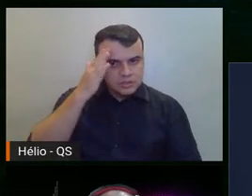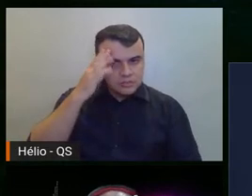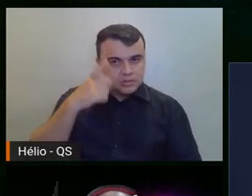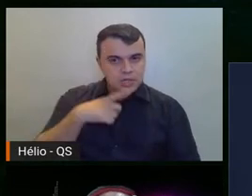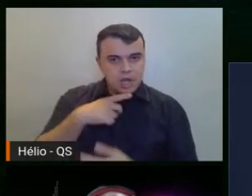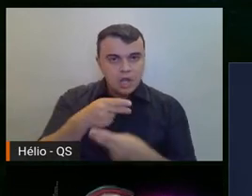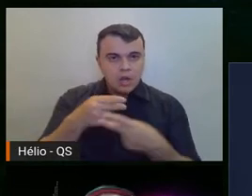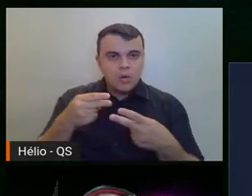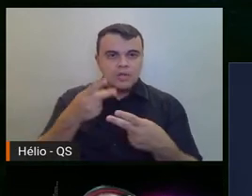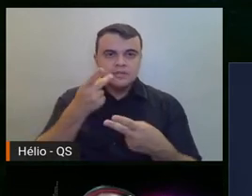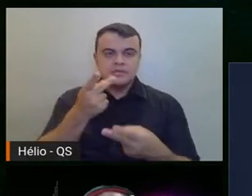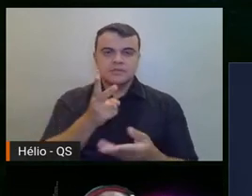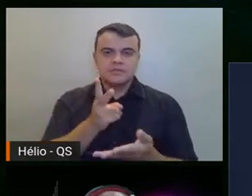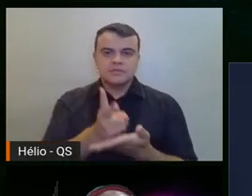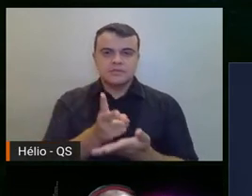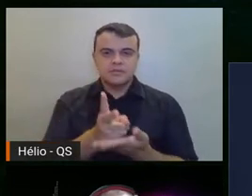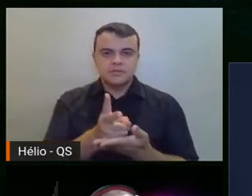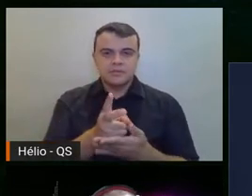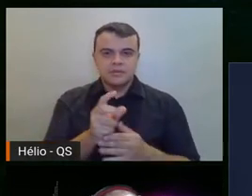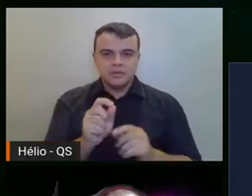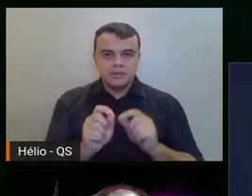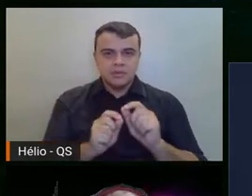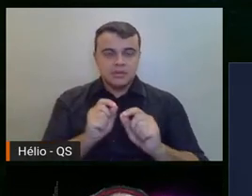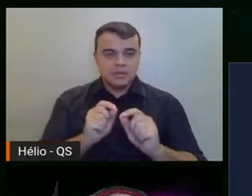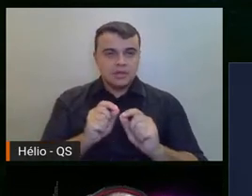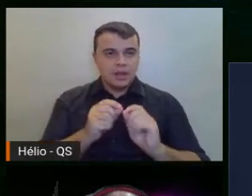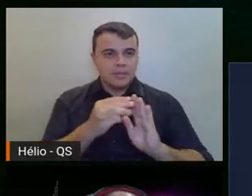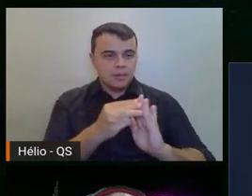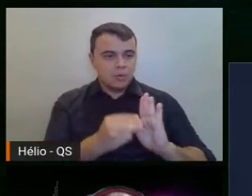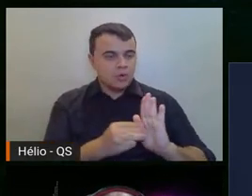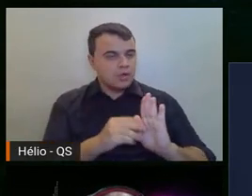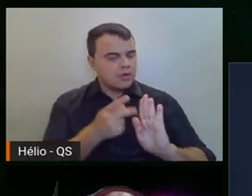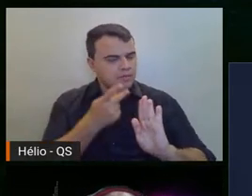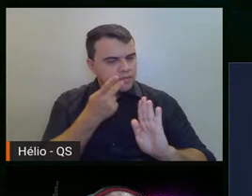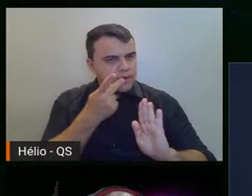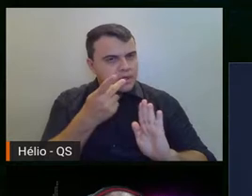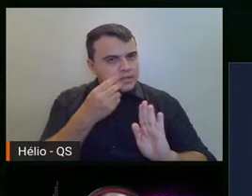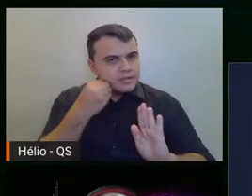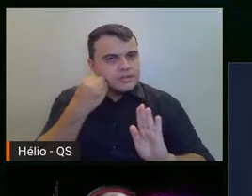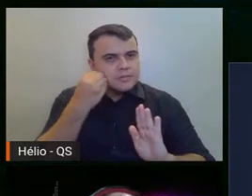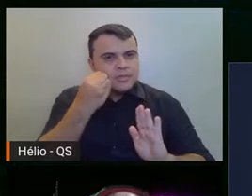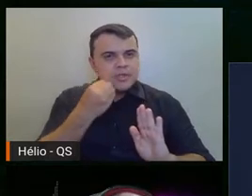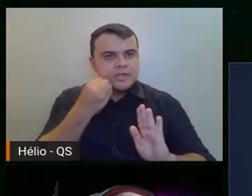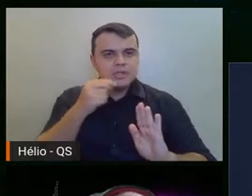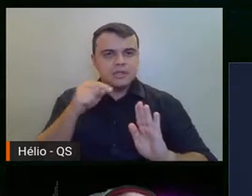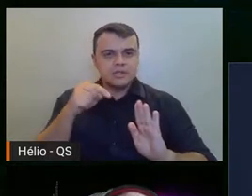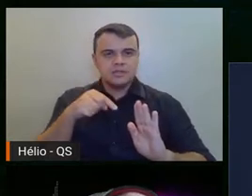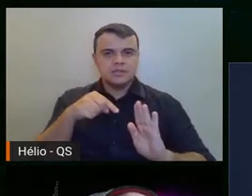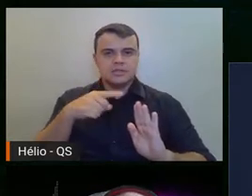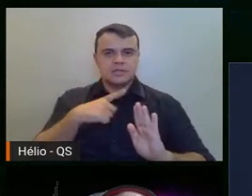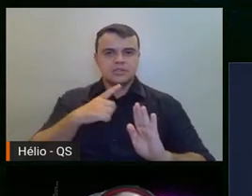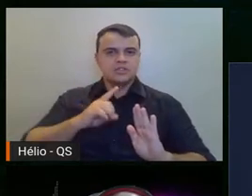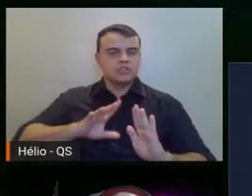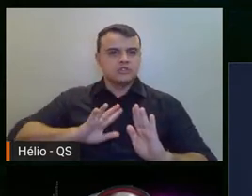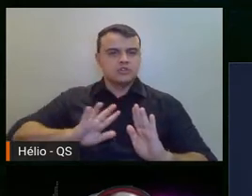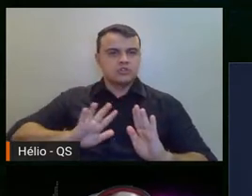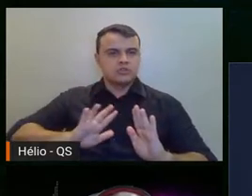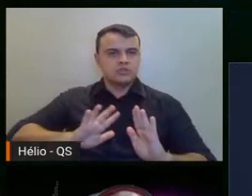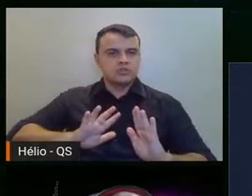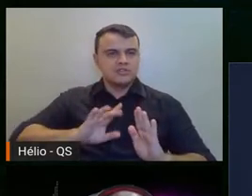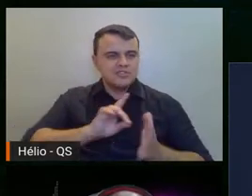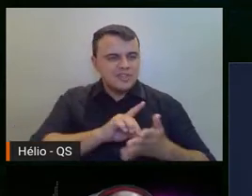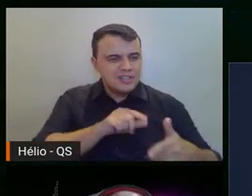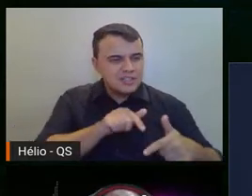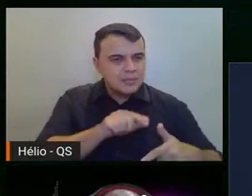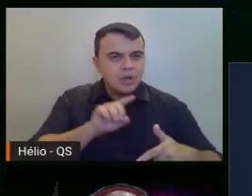uma coisa que a gente prega assim dentro da nossa metodologia que é você trazer a experiência de campo de batalha e não só aquela experiência Ali